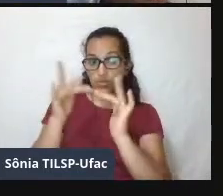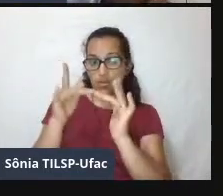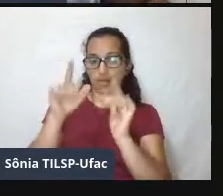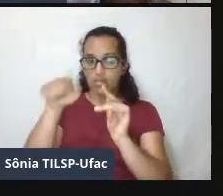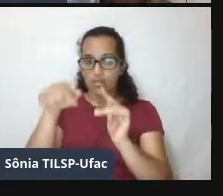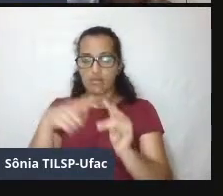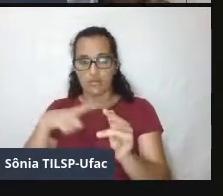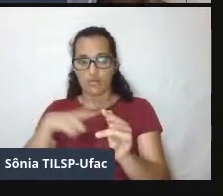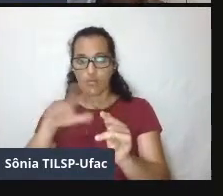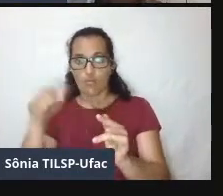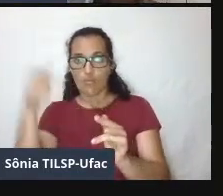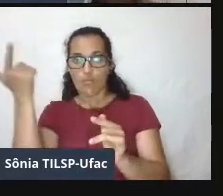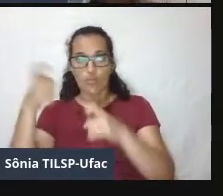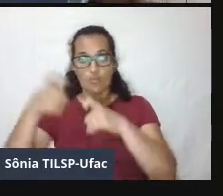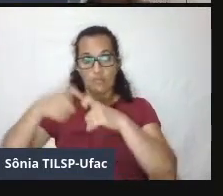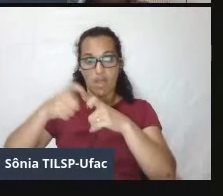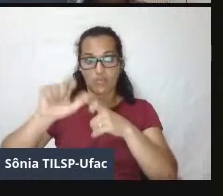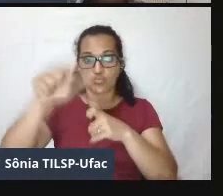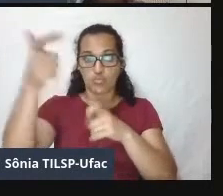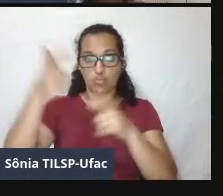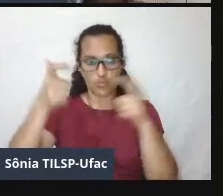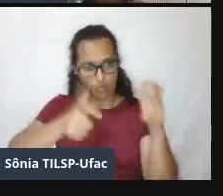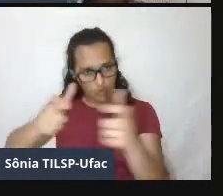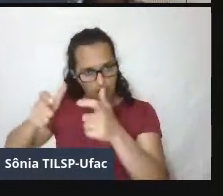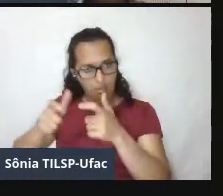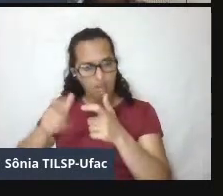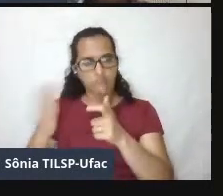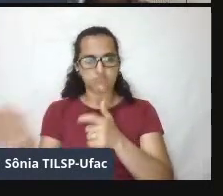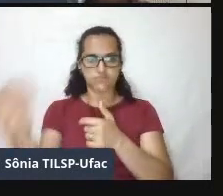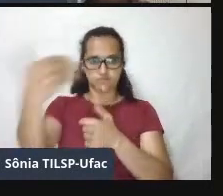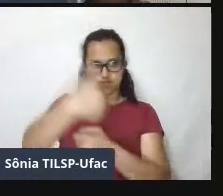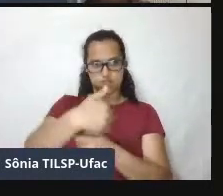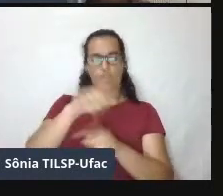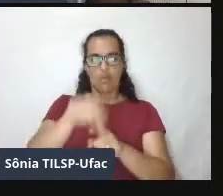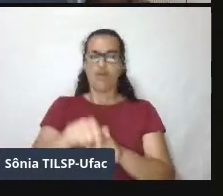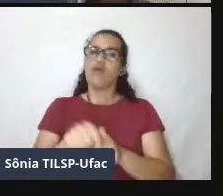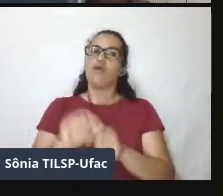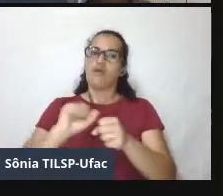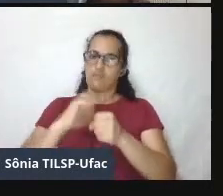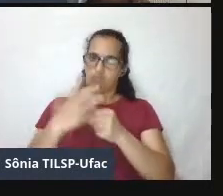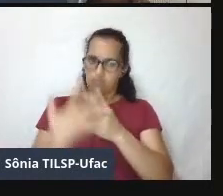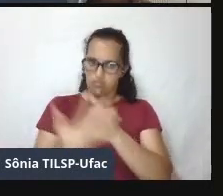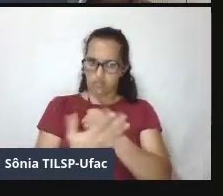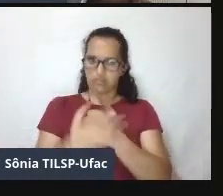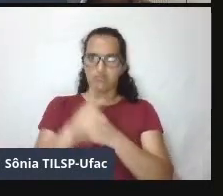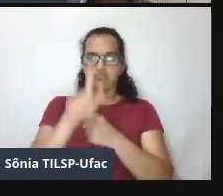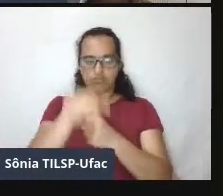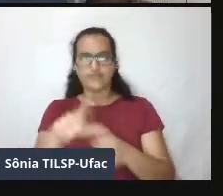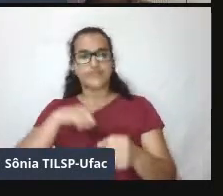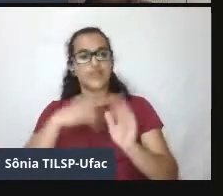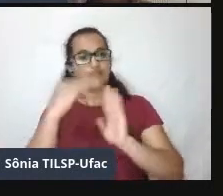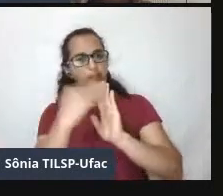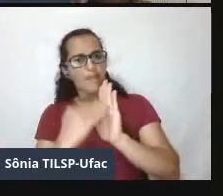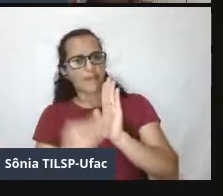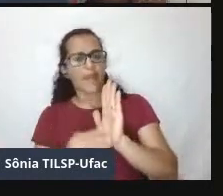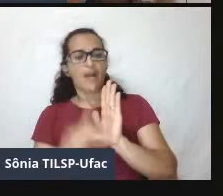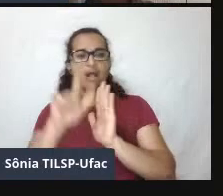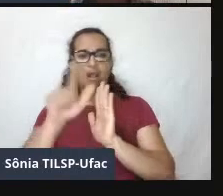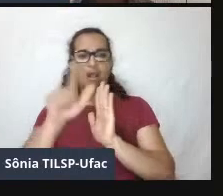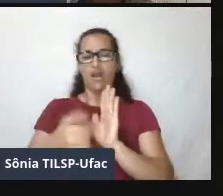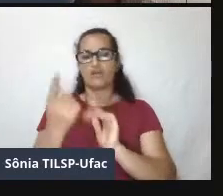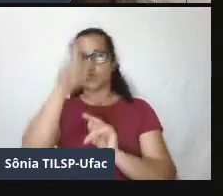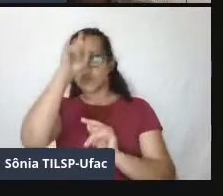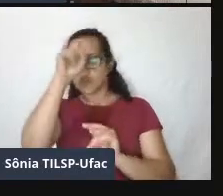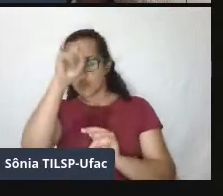de grandes centros para fazer esse processo inicial de cuidado na Covid. E eles trouxeram protocolos para nós do Albert Einstein que, pasmem,